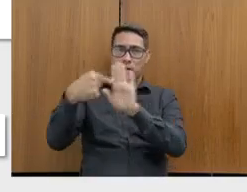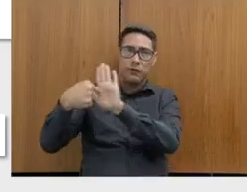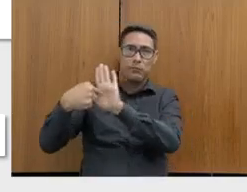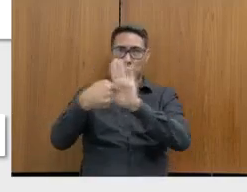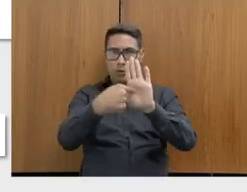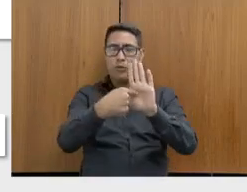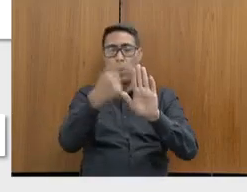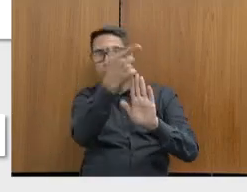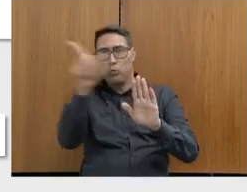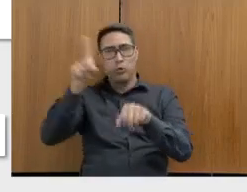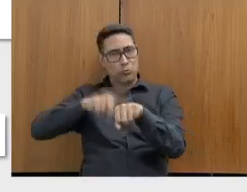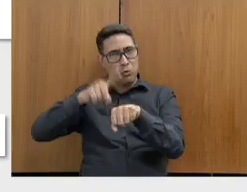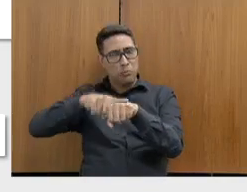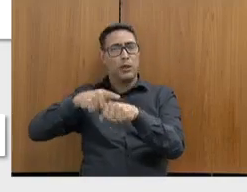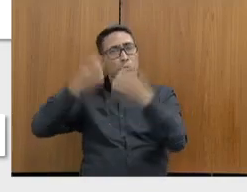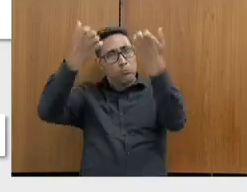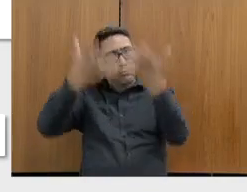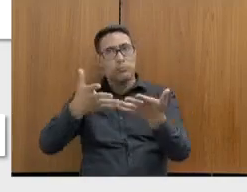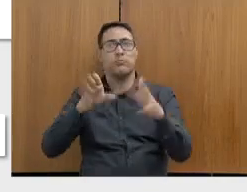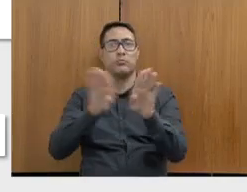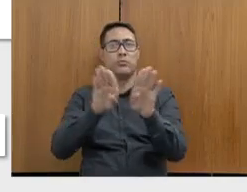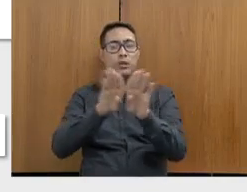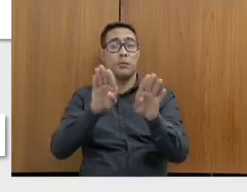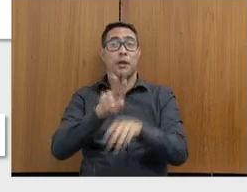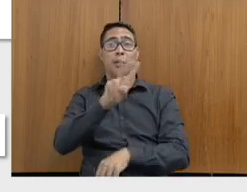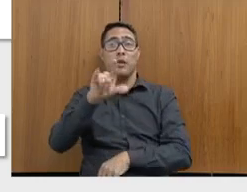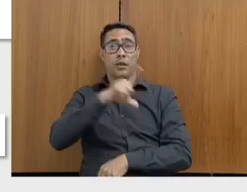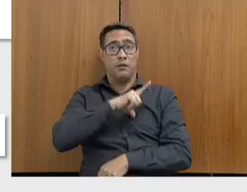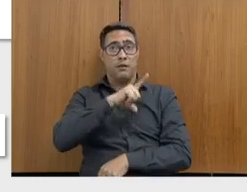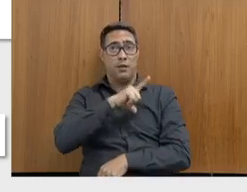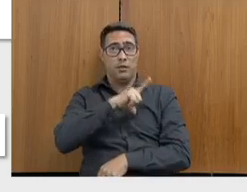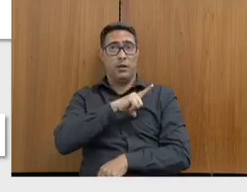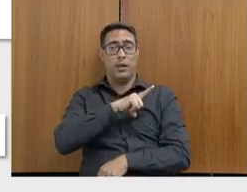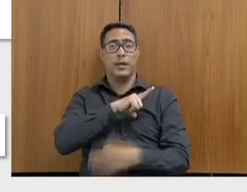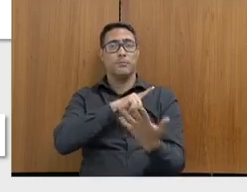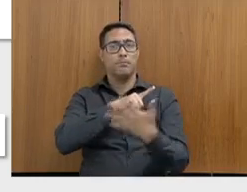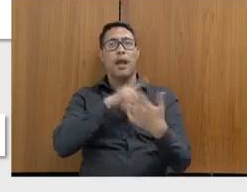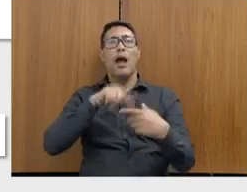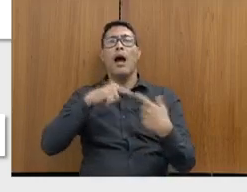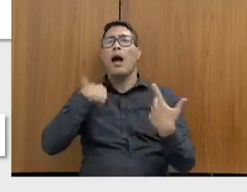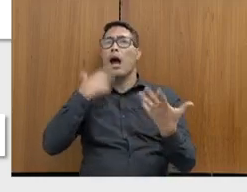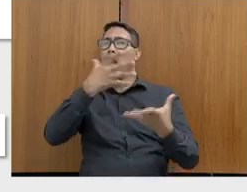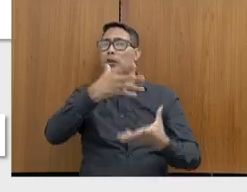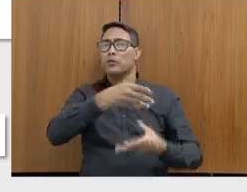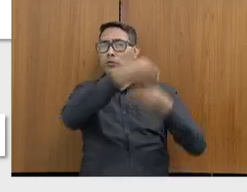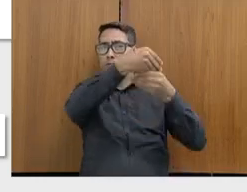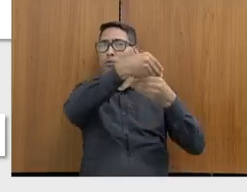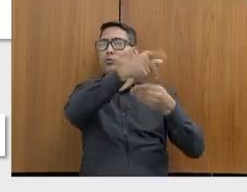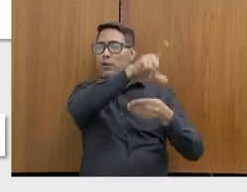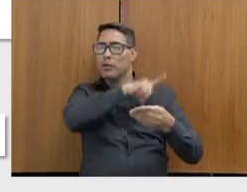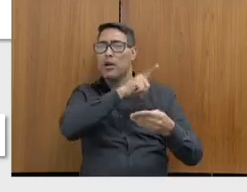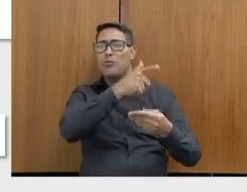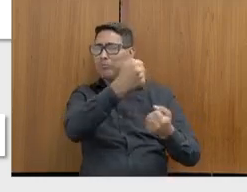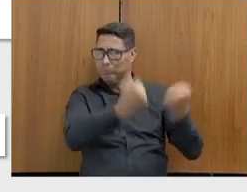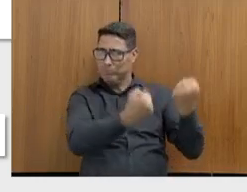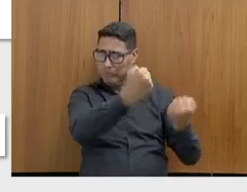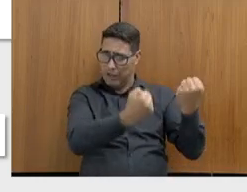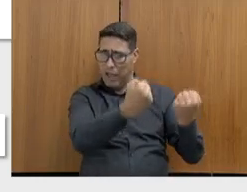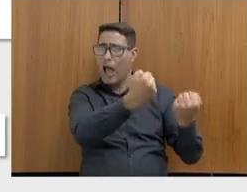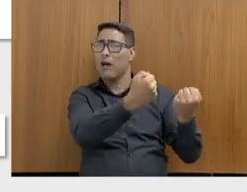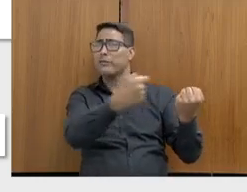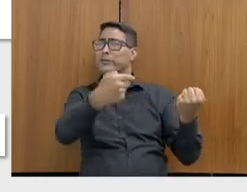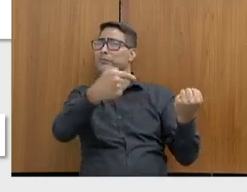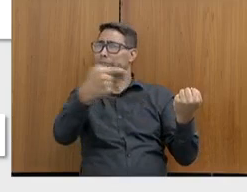momento oportuno porque é vai propiciar a substituição dos nossos veículos que são veículos